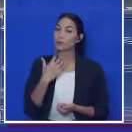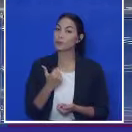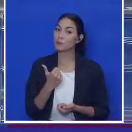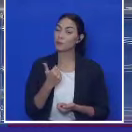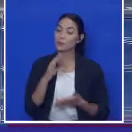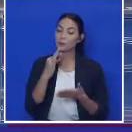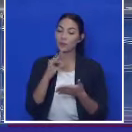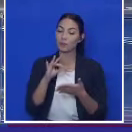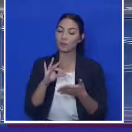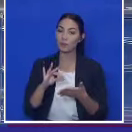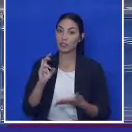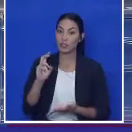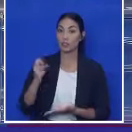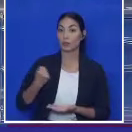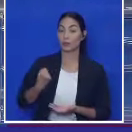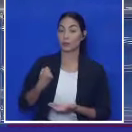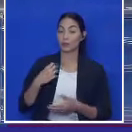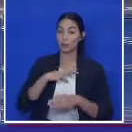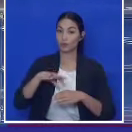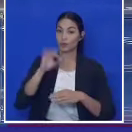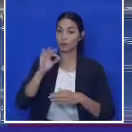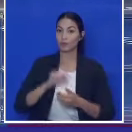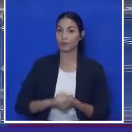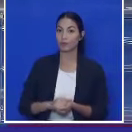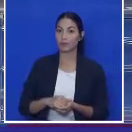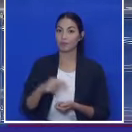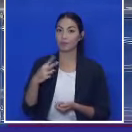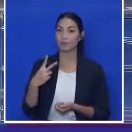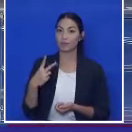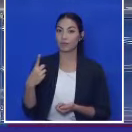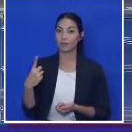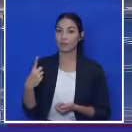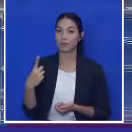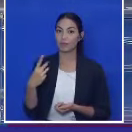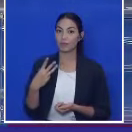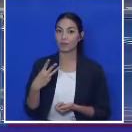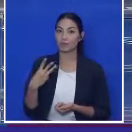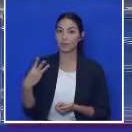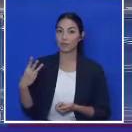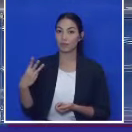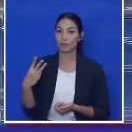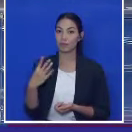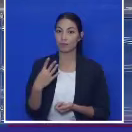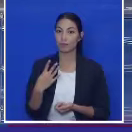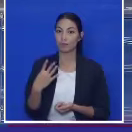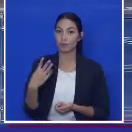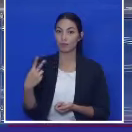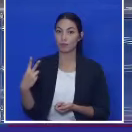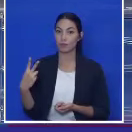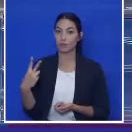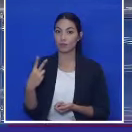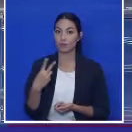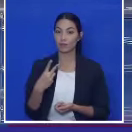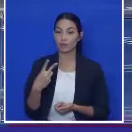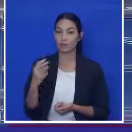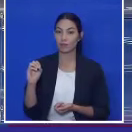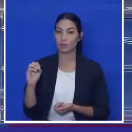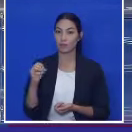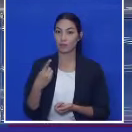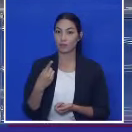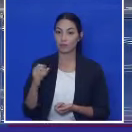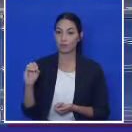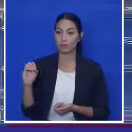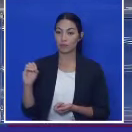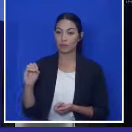Muito bem, vamos confirmar os 5 números sorteados. 21, 33, 42, 20